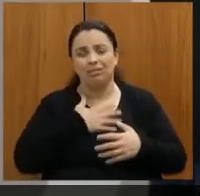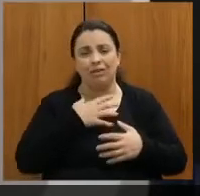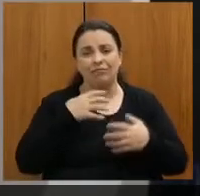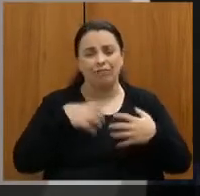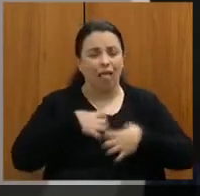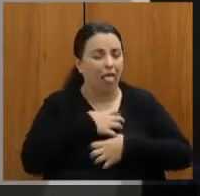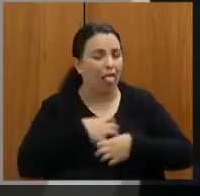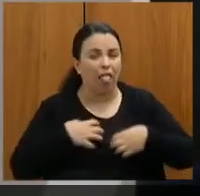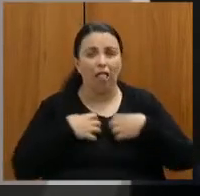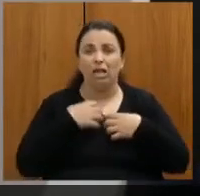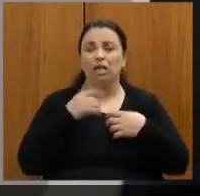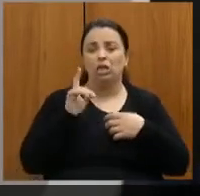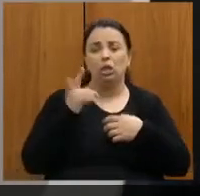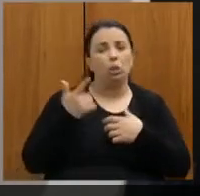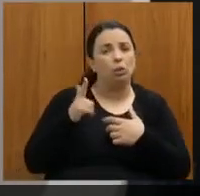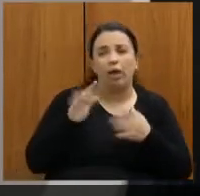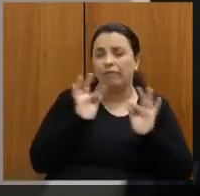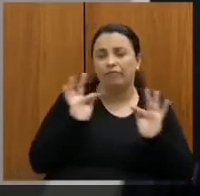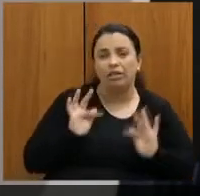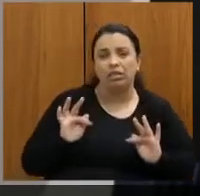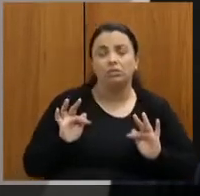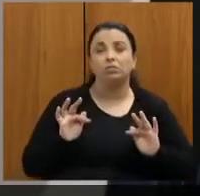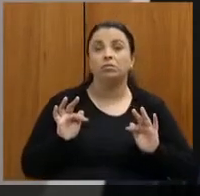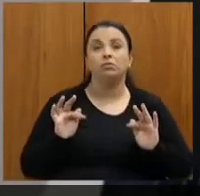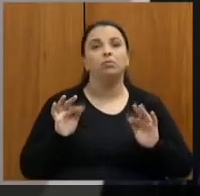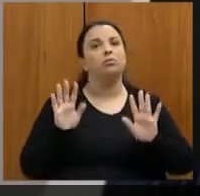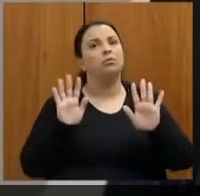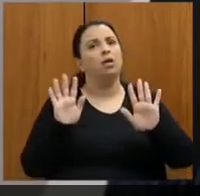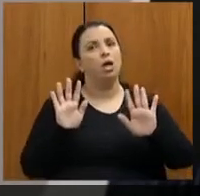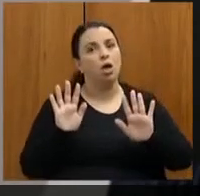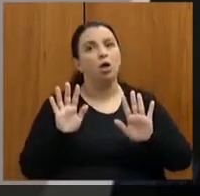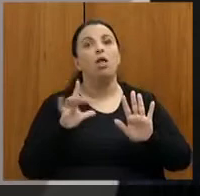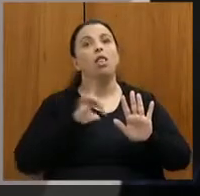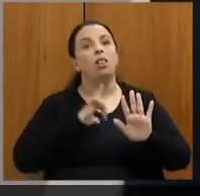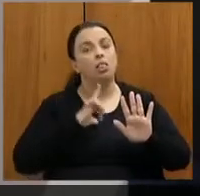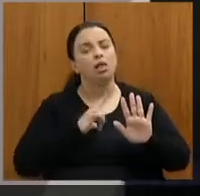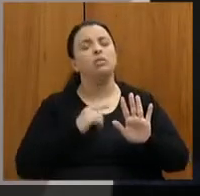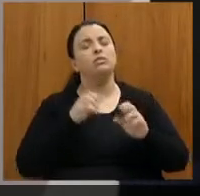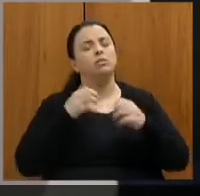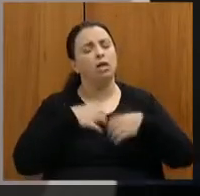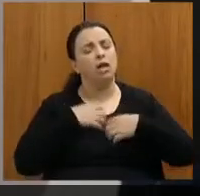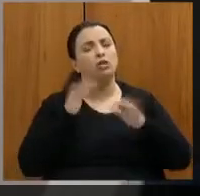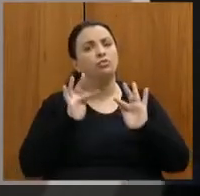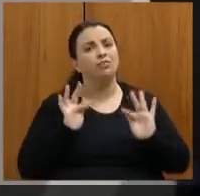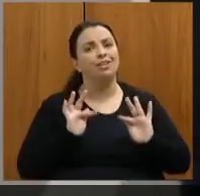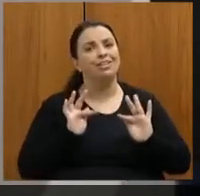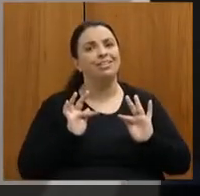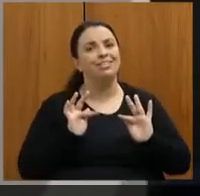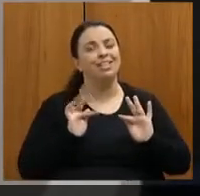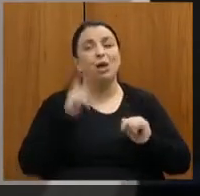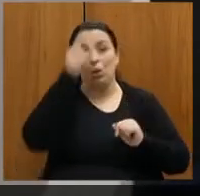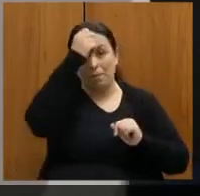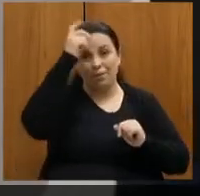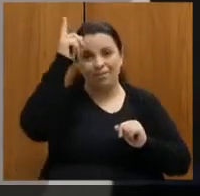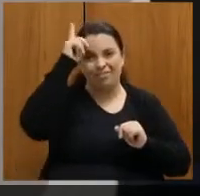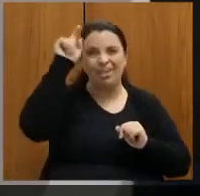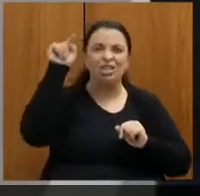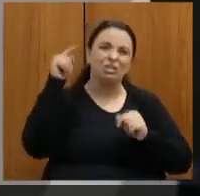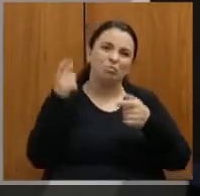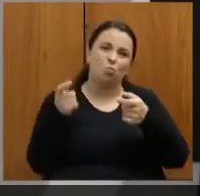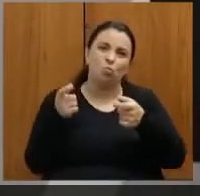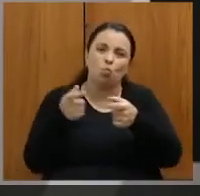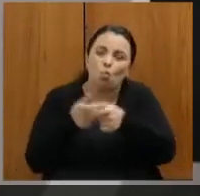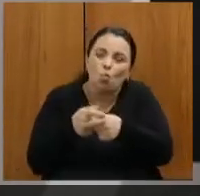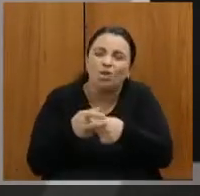cidade pequena falando assim hoje eu consigo pagar os o pessoal porque eu sei o dia que eu vou receber os repasses